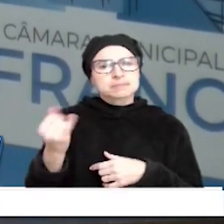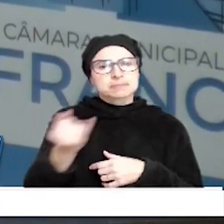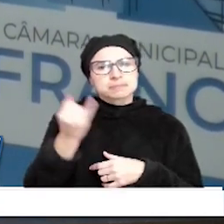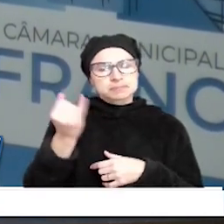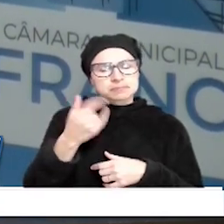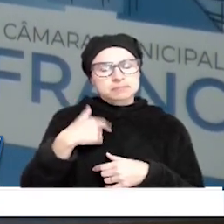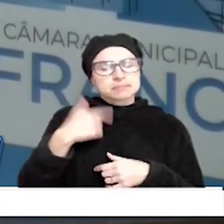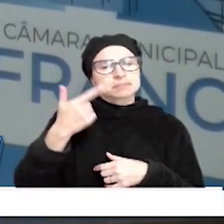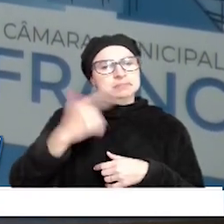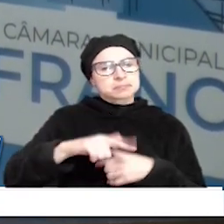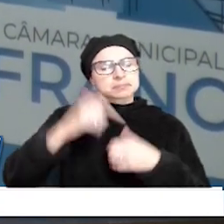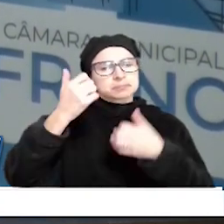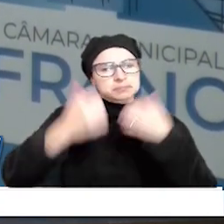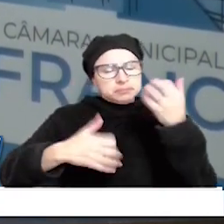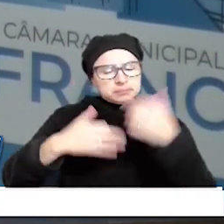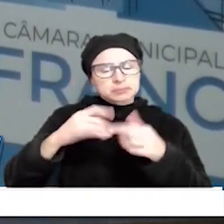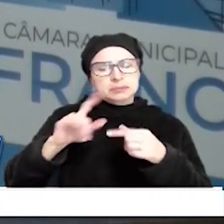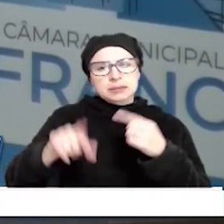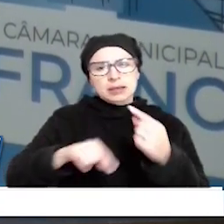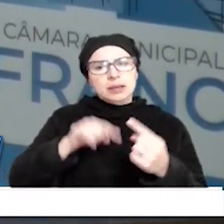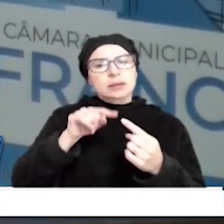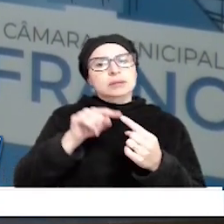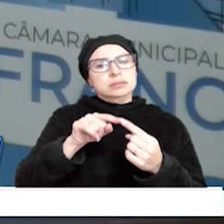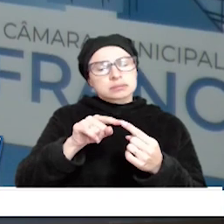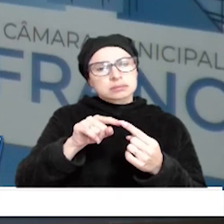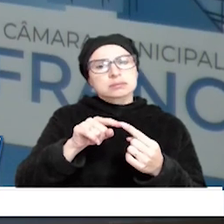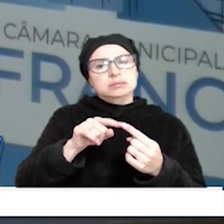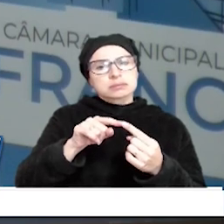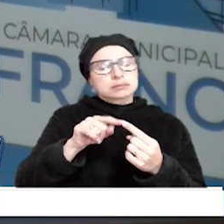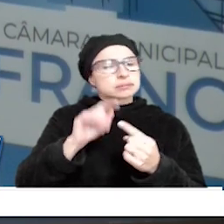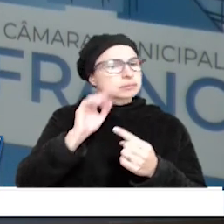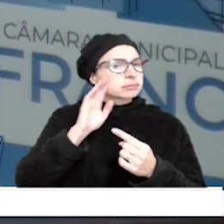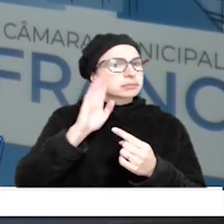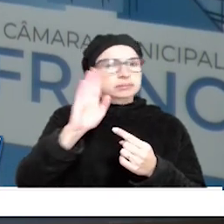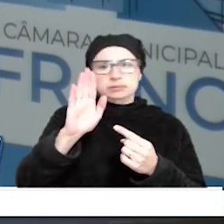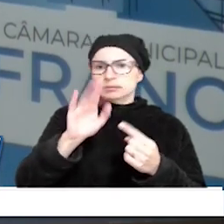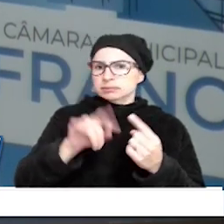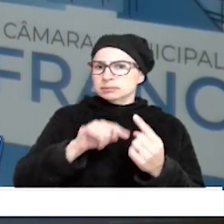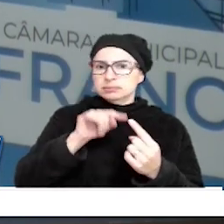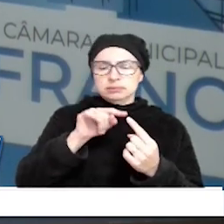volte a falar, porque isso reflete diretamente